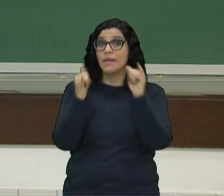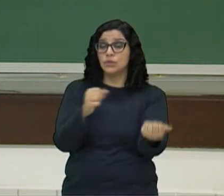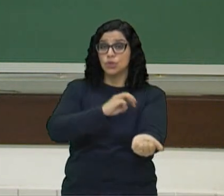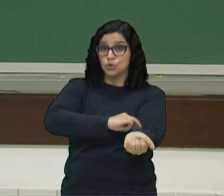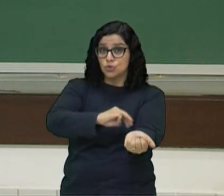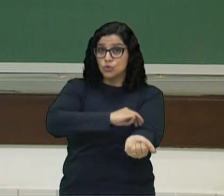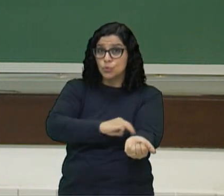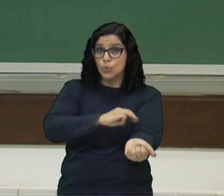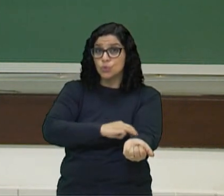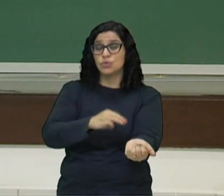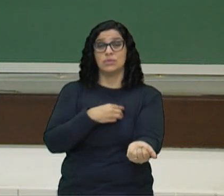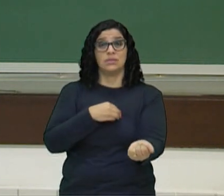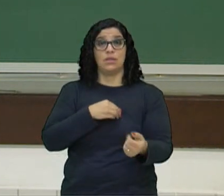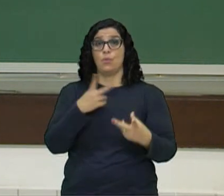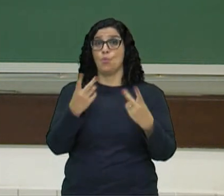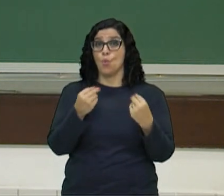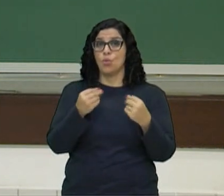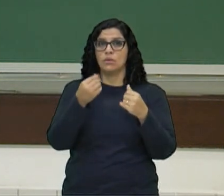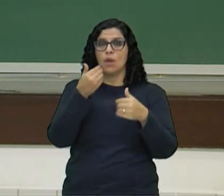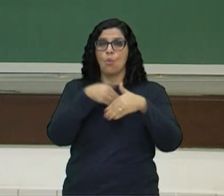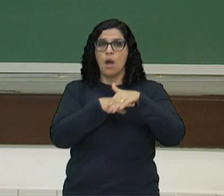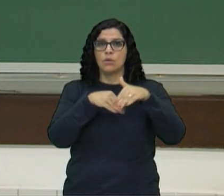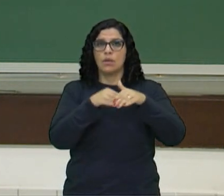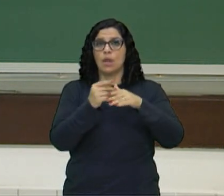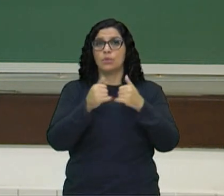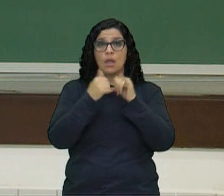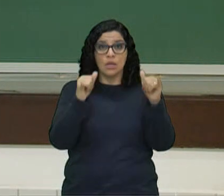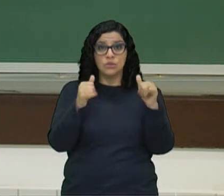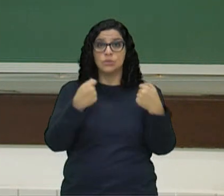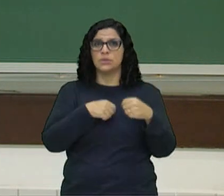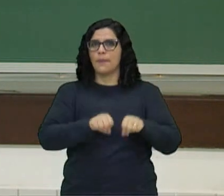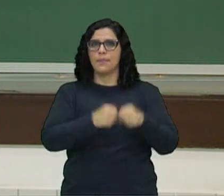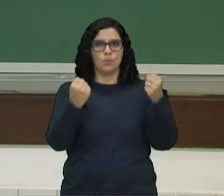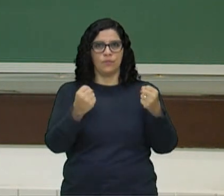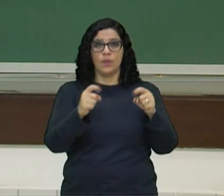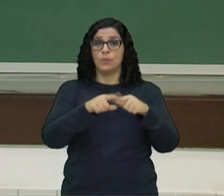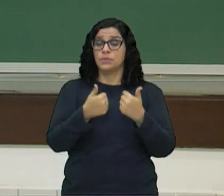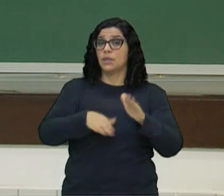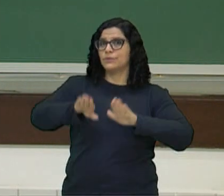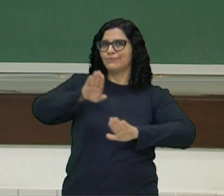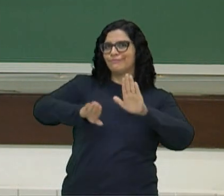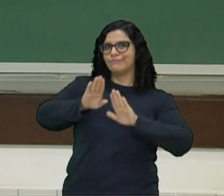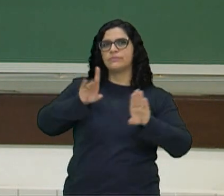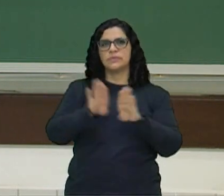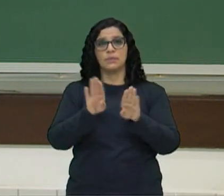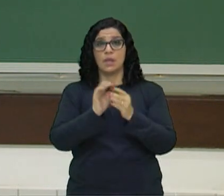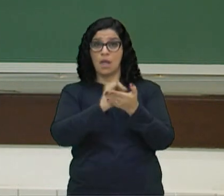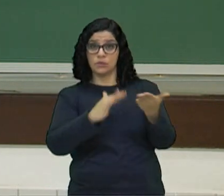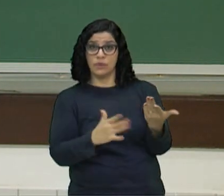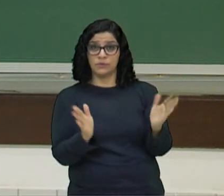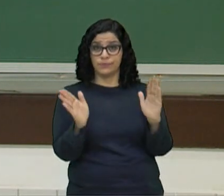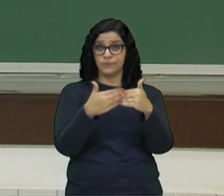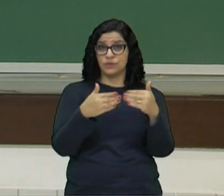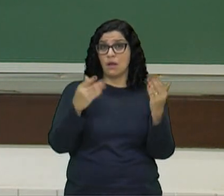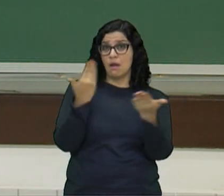acumulam, matam o músculo. Tem que equilibrar as coisas, né? Um exercício para fechar a aula de